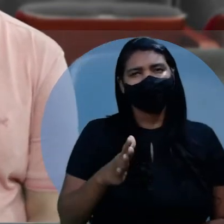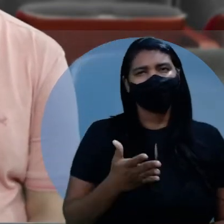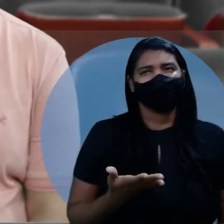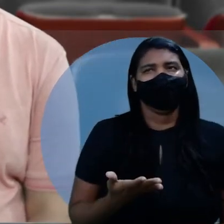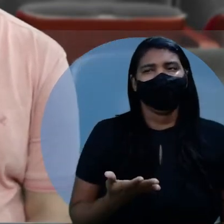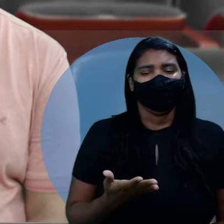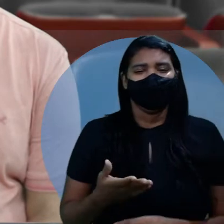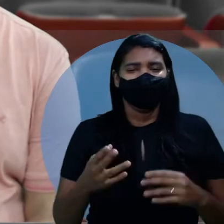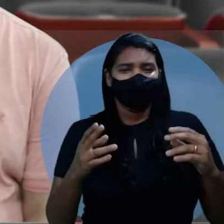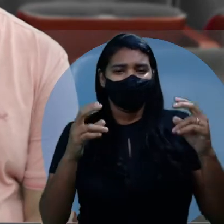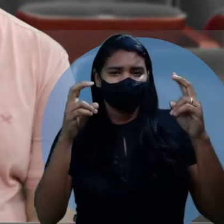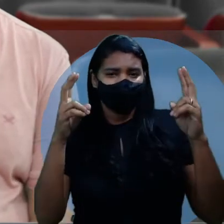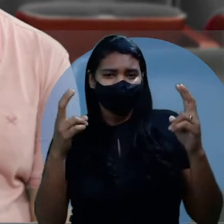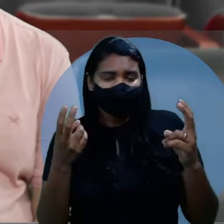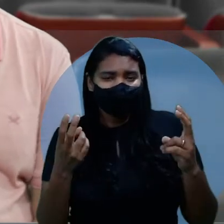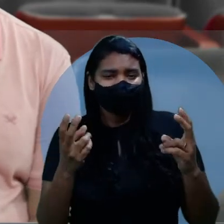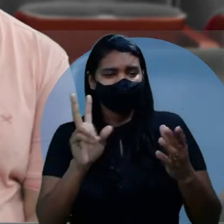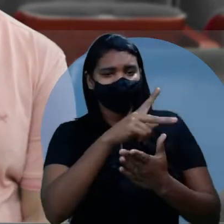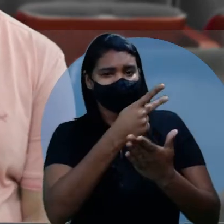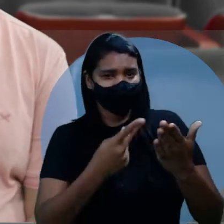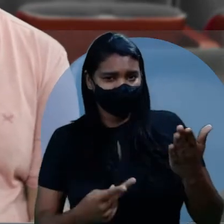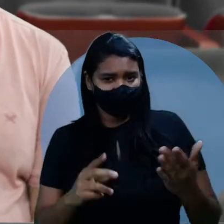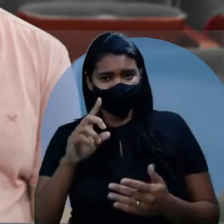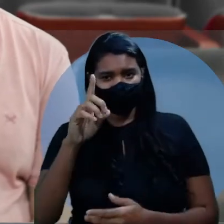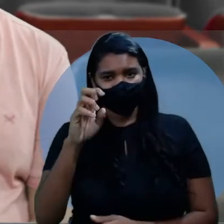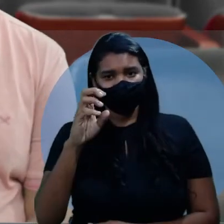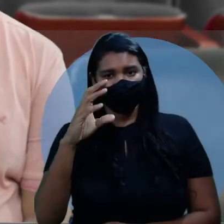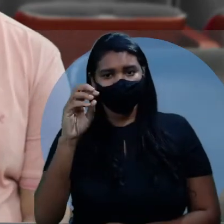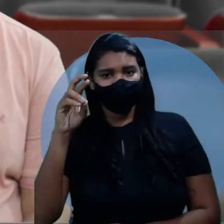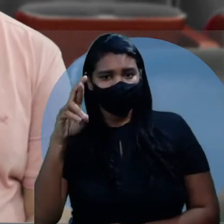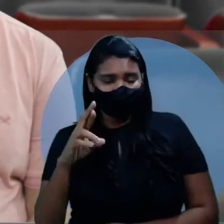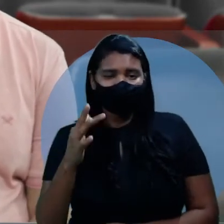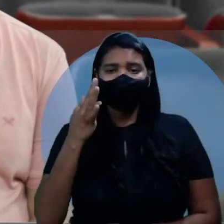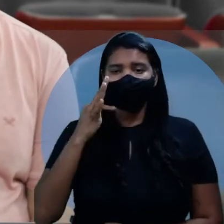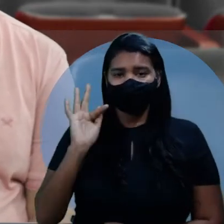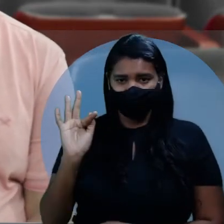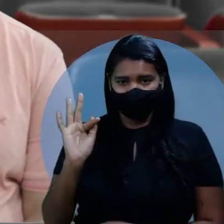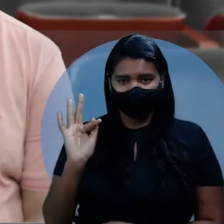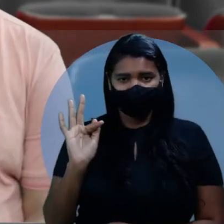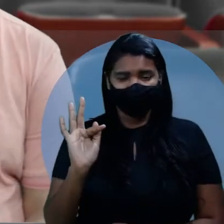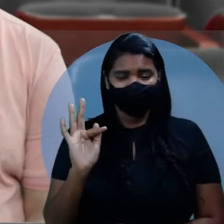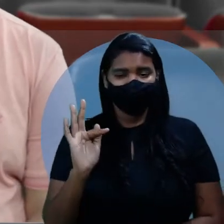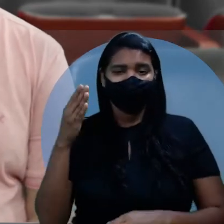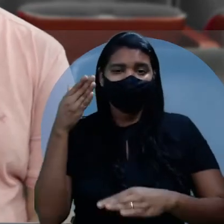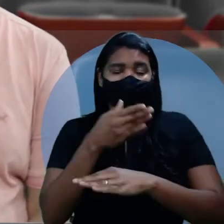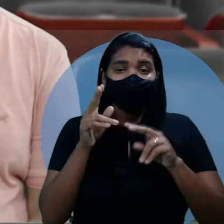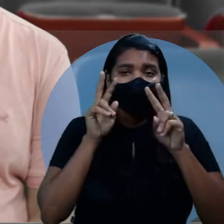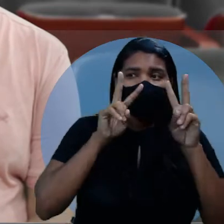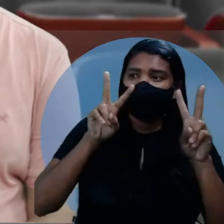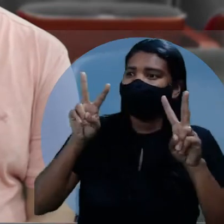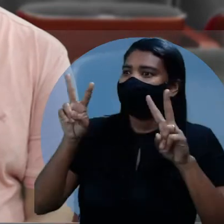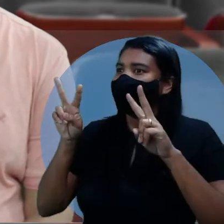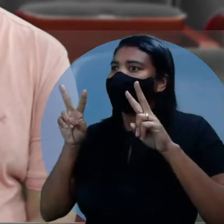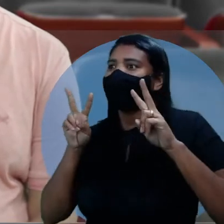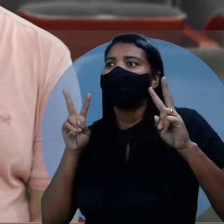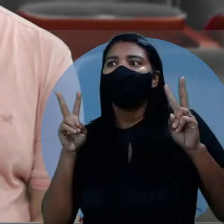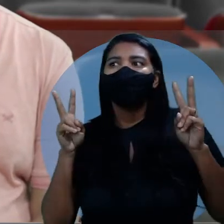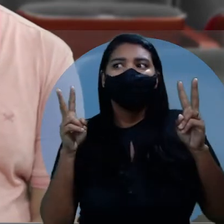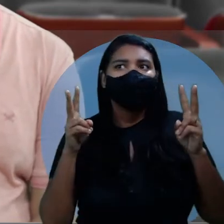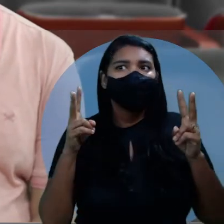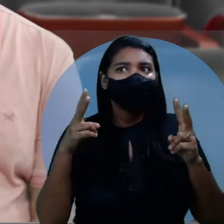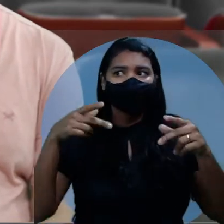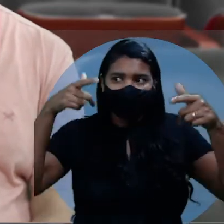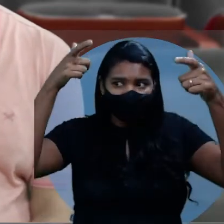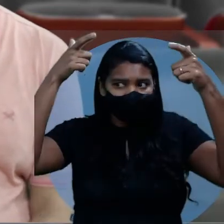arquitetônico com referência à Art Déco, que é uma arte bem francesa. Então você entra lá, você tem a impressão que você está numa